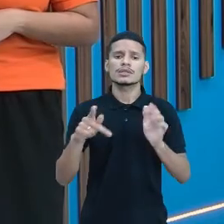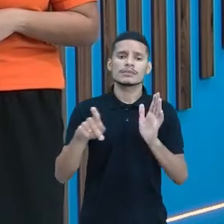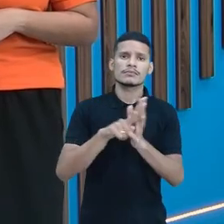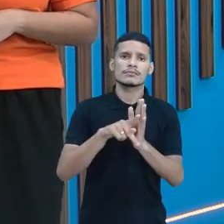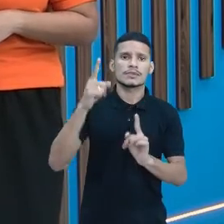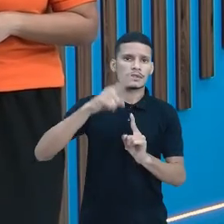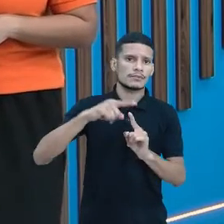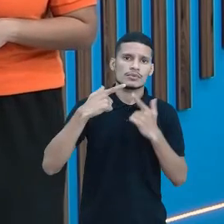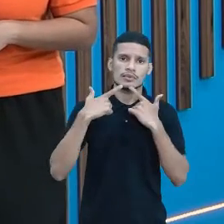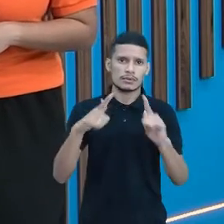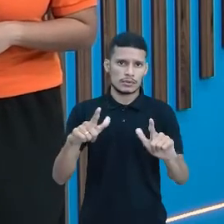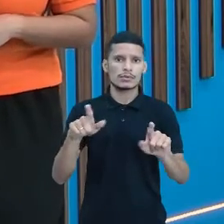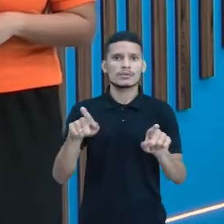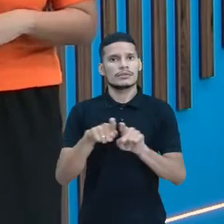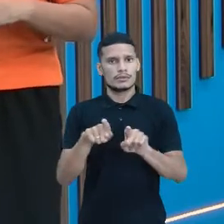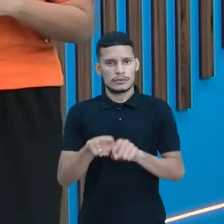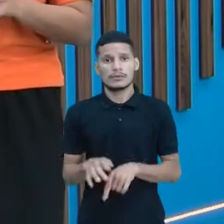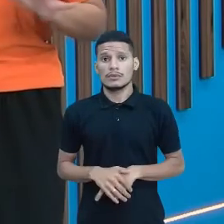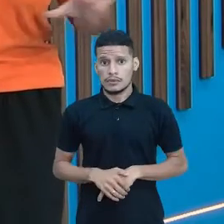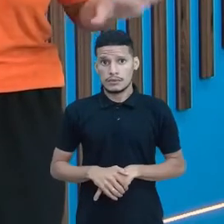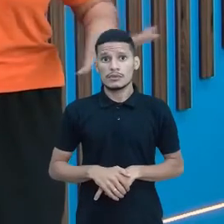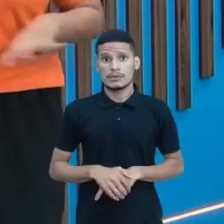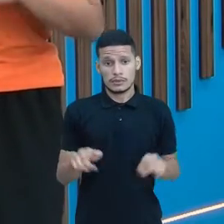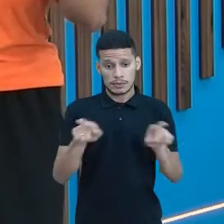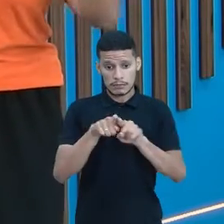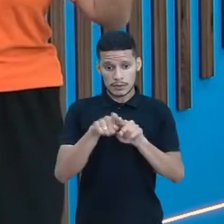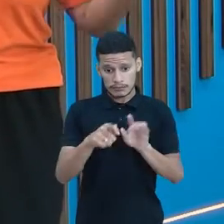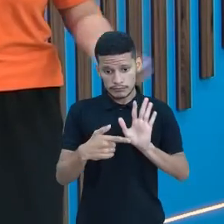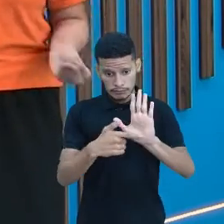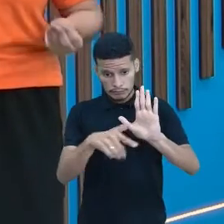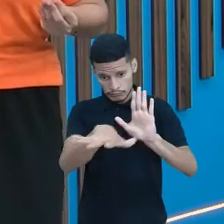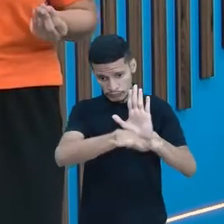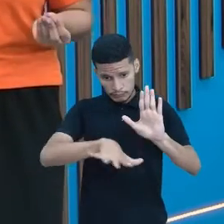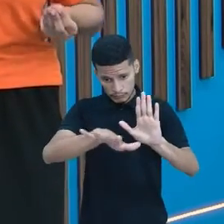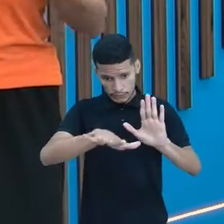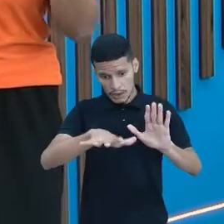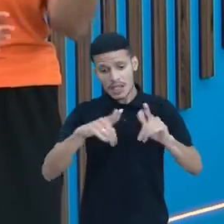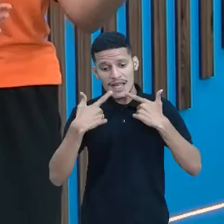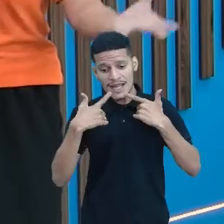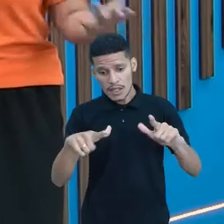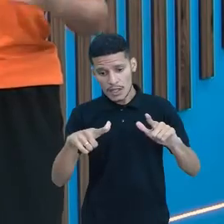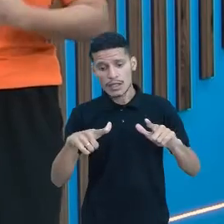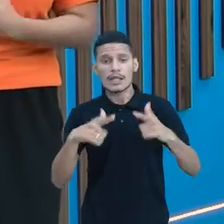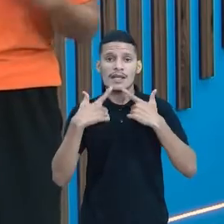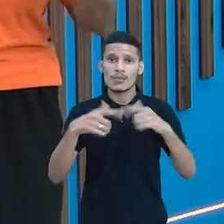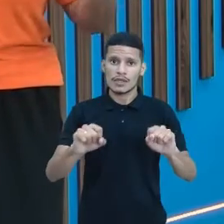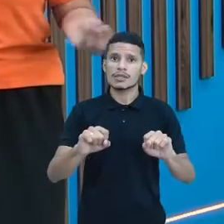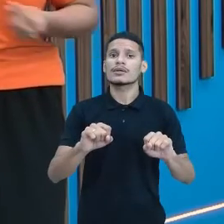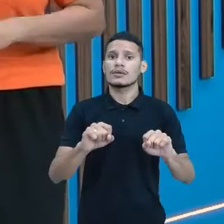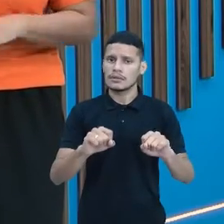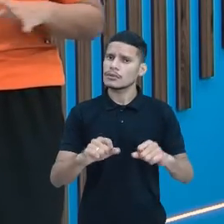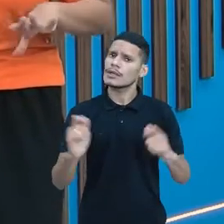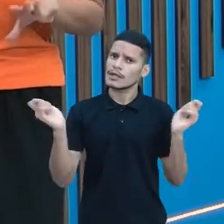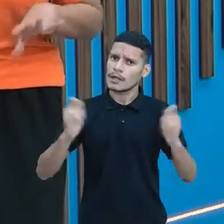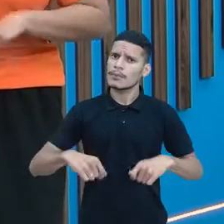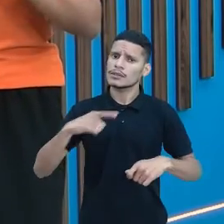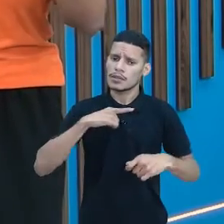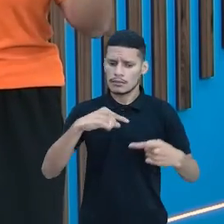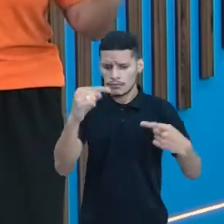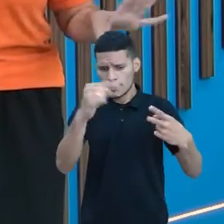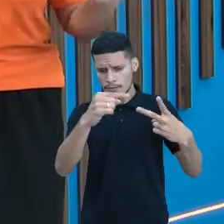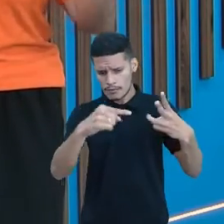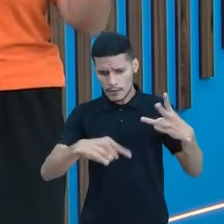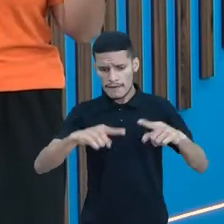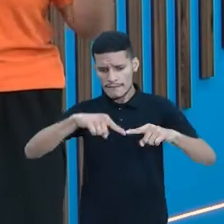também. E vão entrar naquele rol das variações linguísticas. Pode ser, né, um dos motivos daquelas